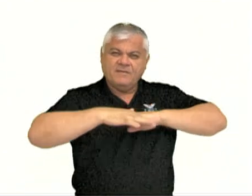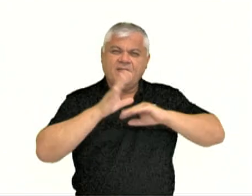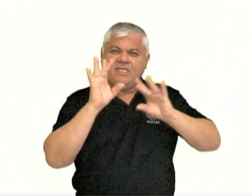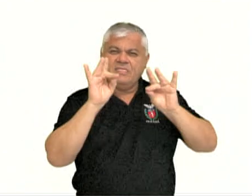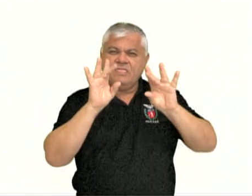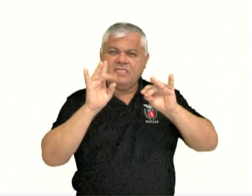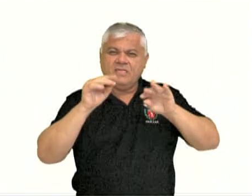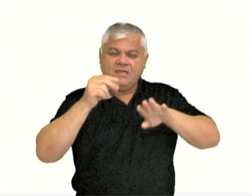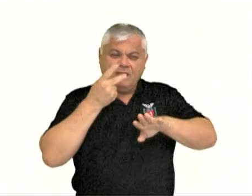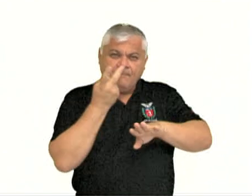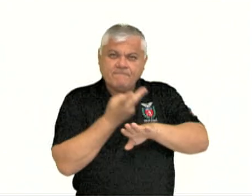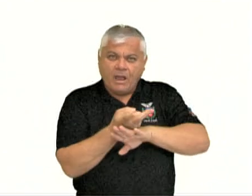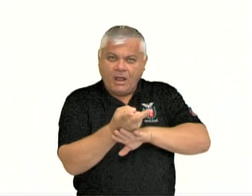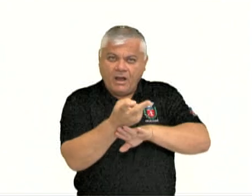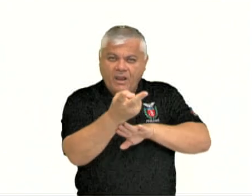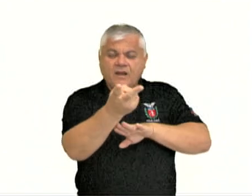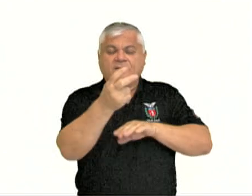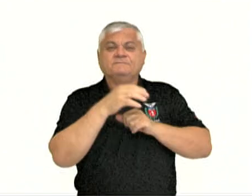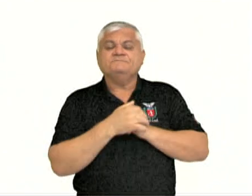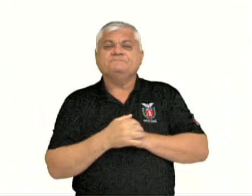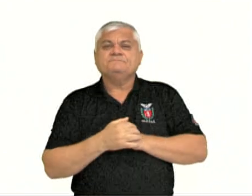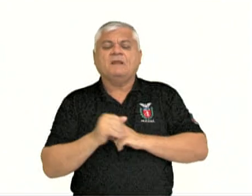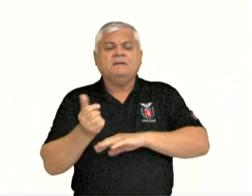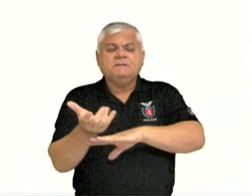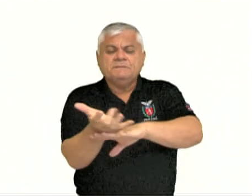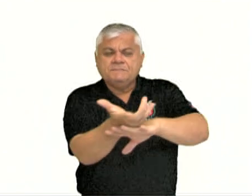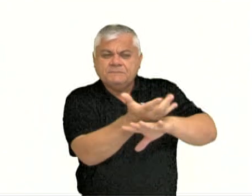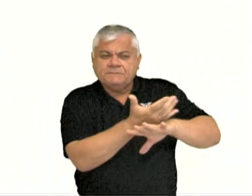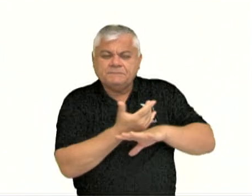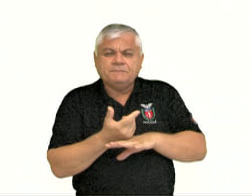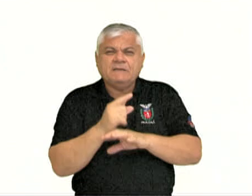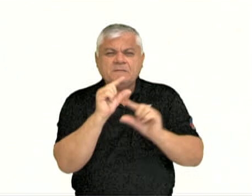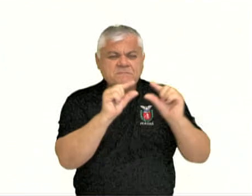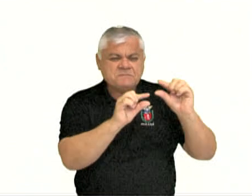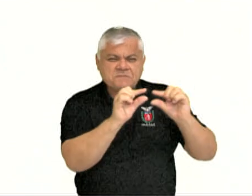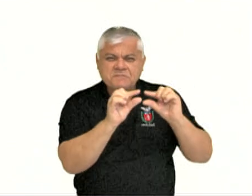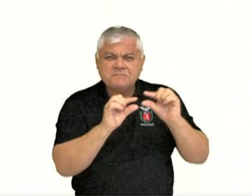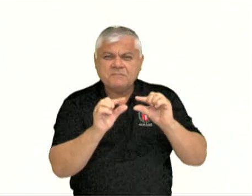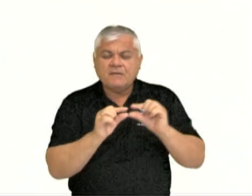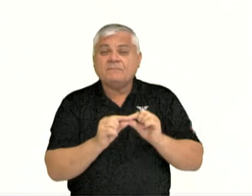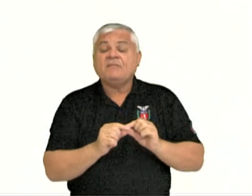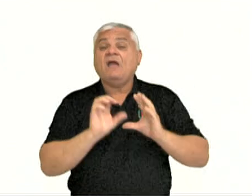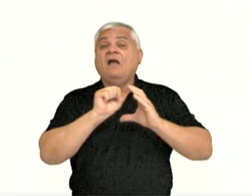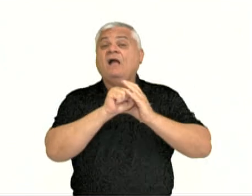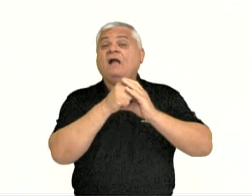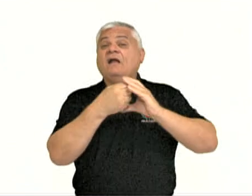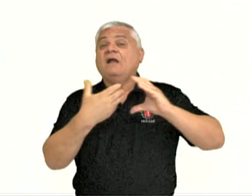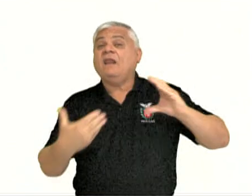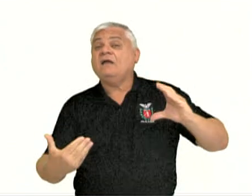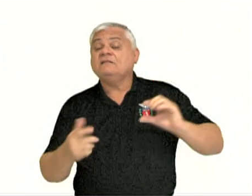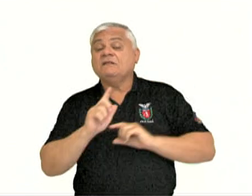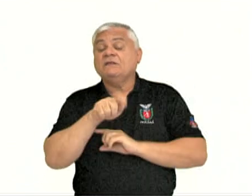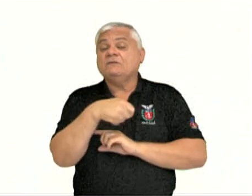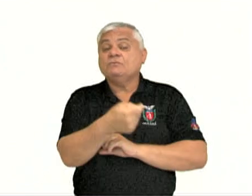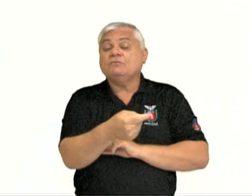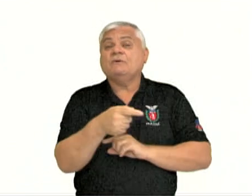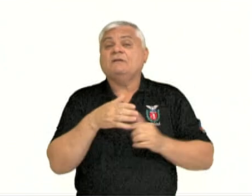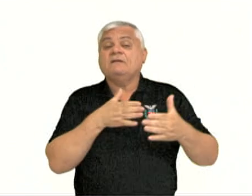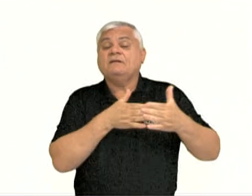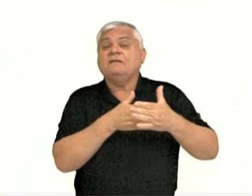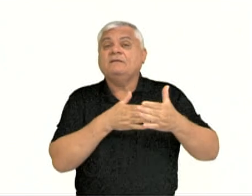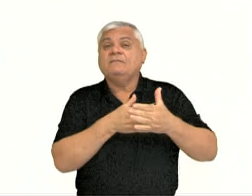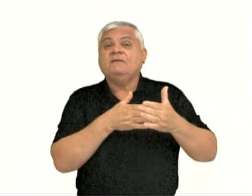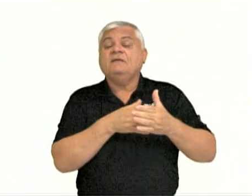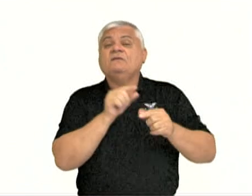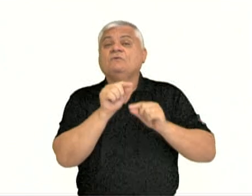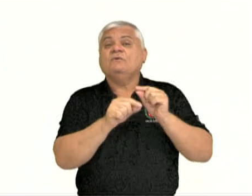mesmo? As briófitas são plantas que possuem pequeno porte. Qual é a característica que impede que essas